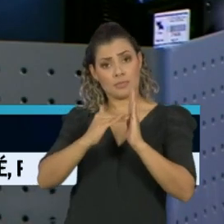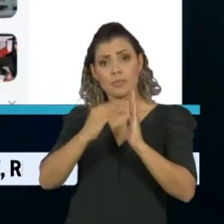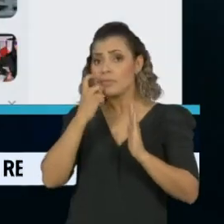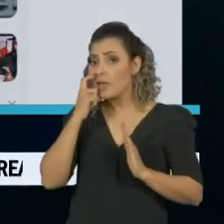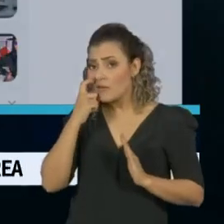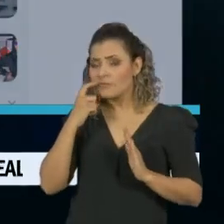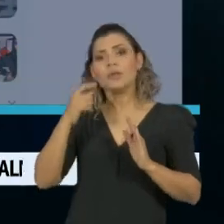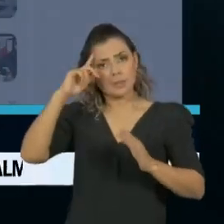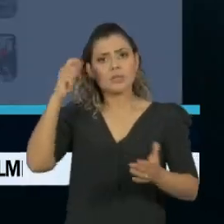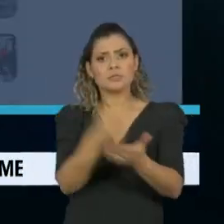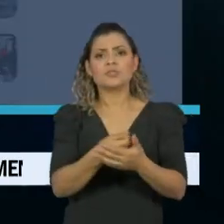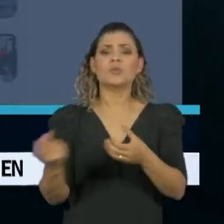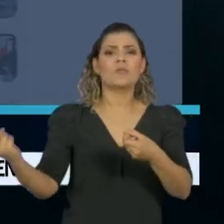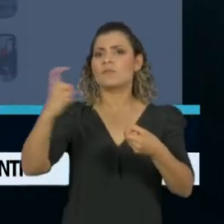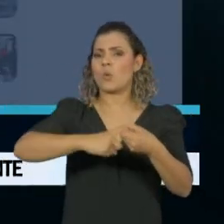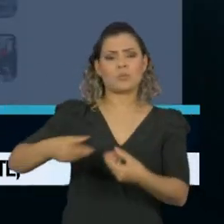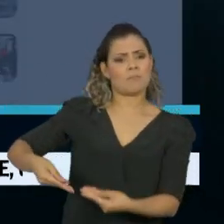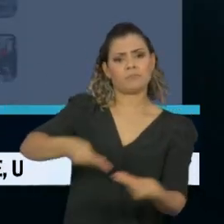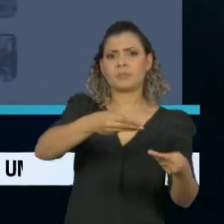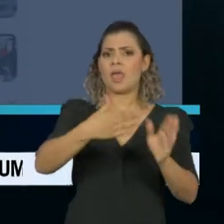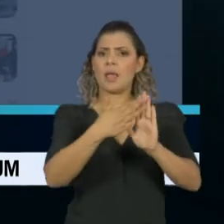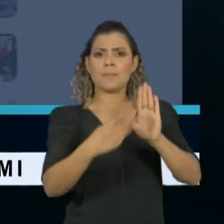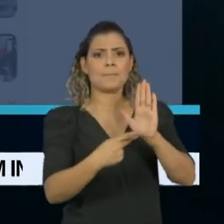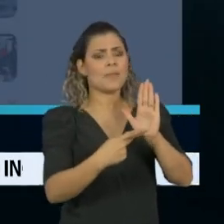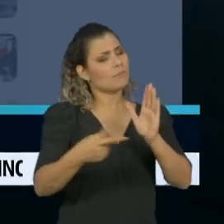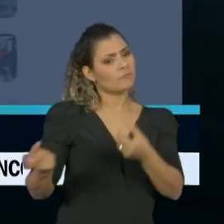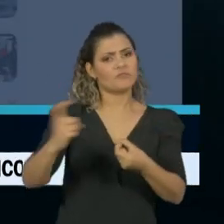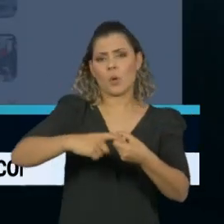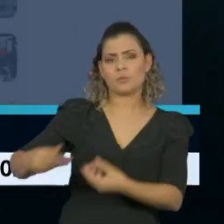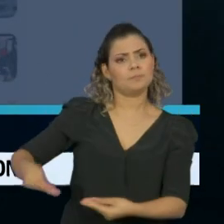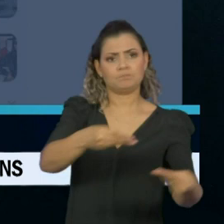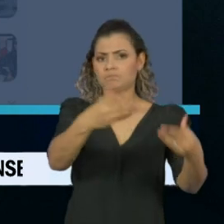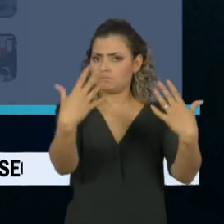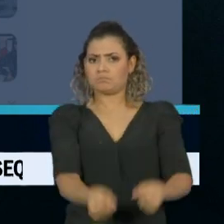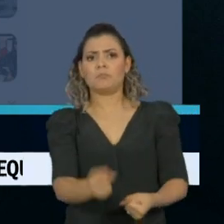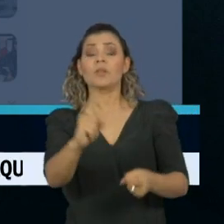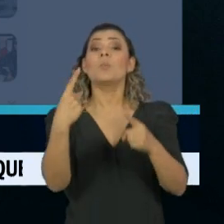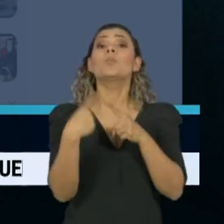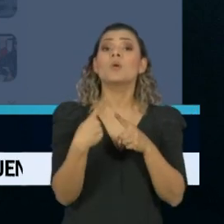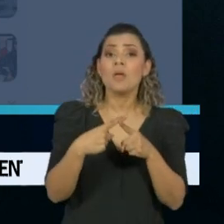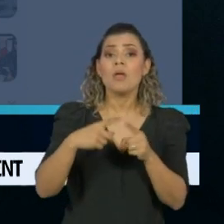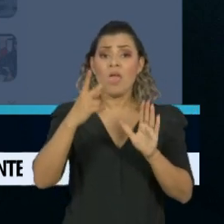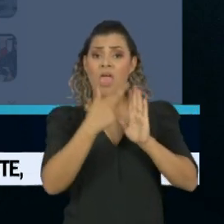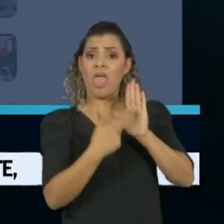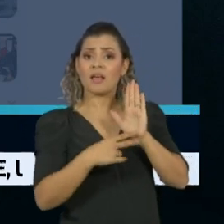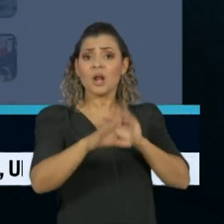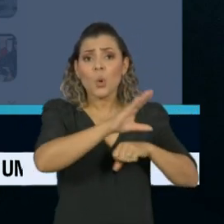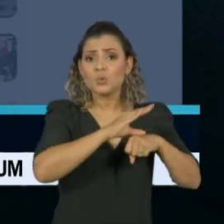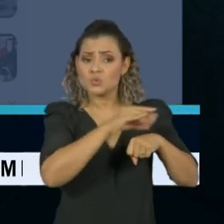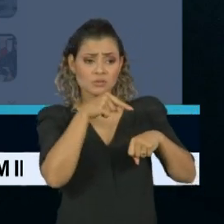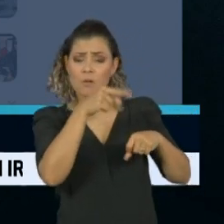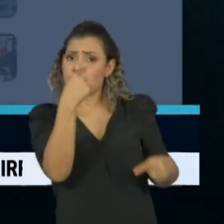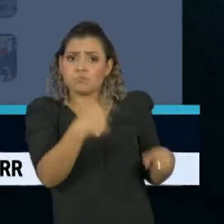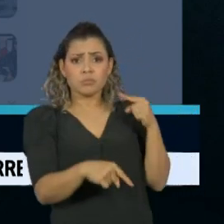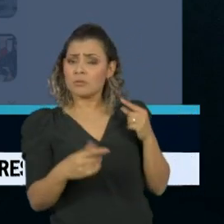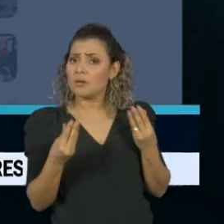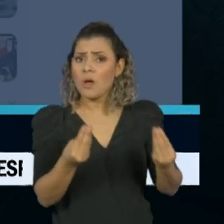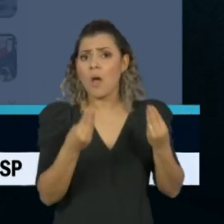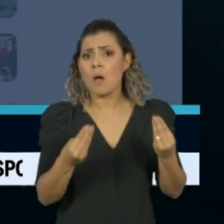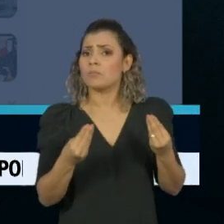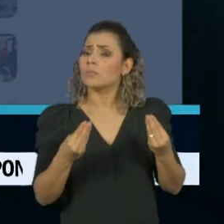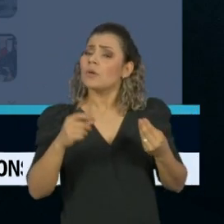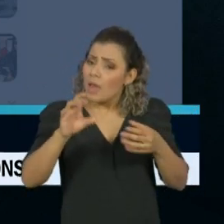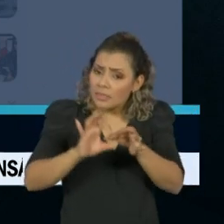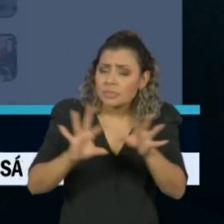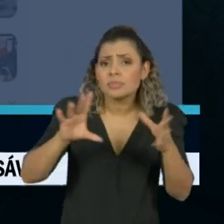anunciou a decisão de devolver a mp ao palácio do planalto e quem fez isso por violação aos e institucionais da autonomia e